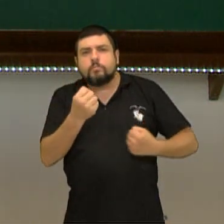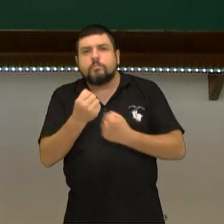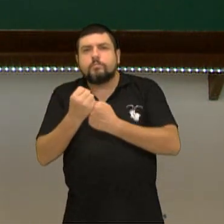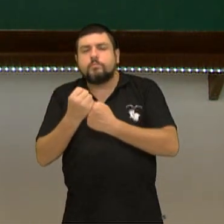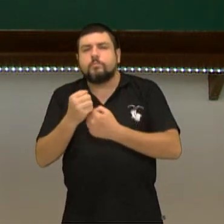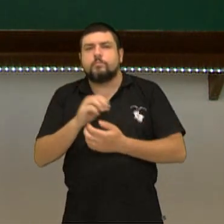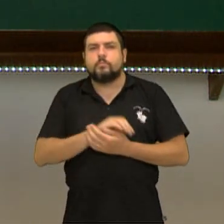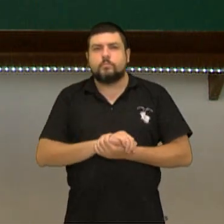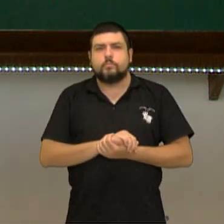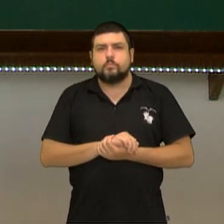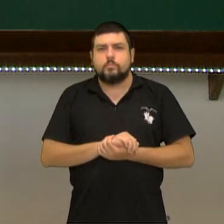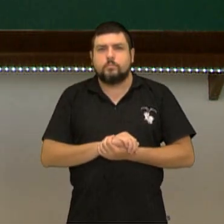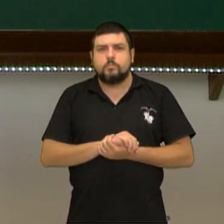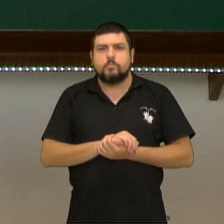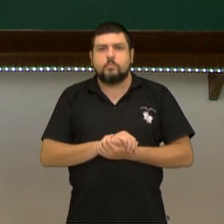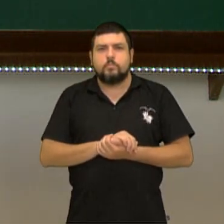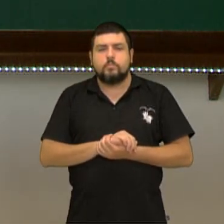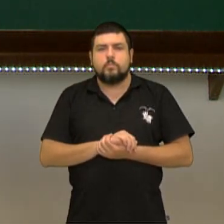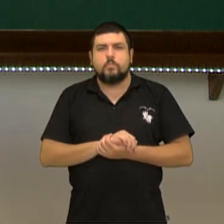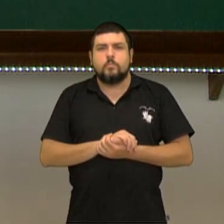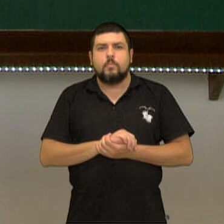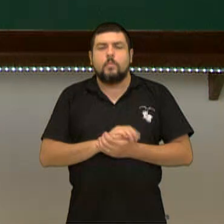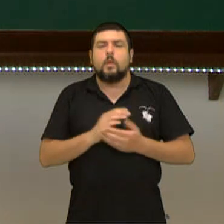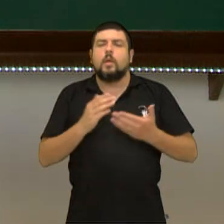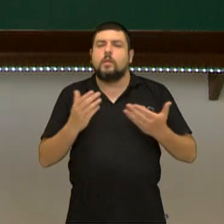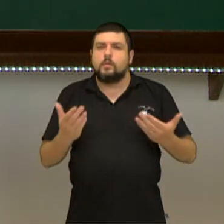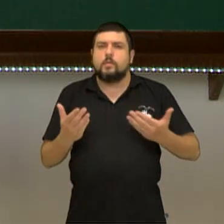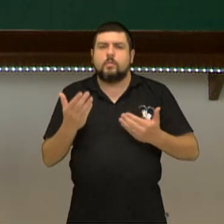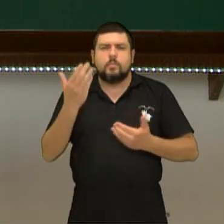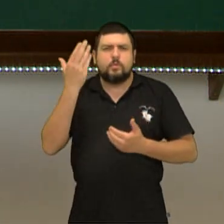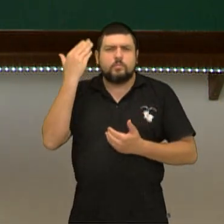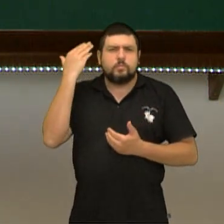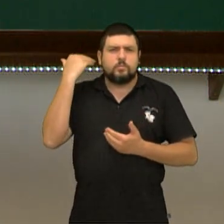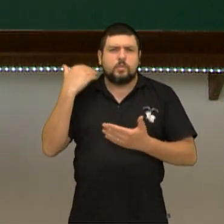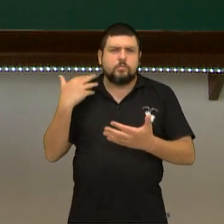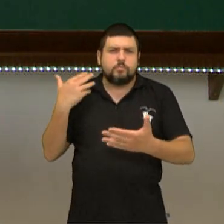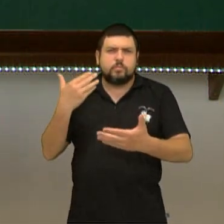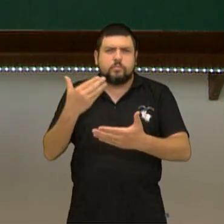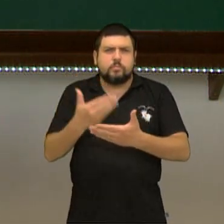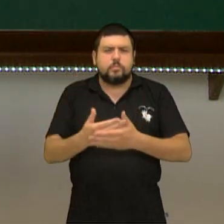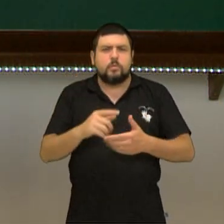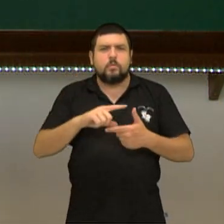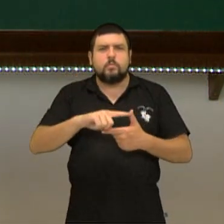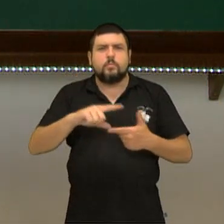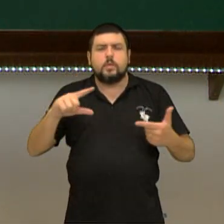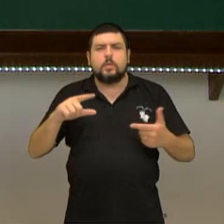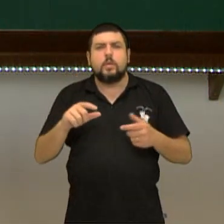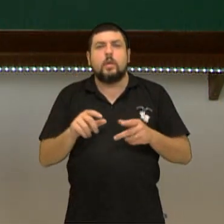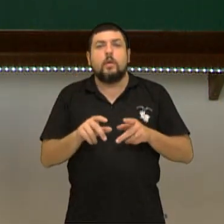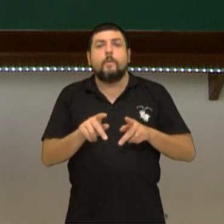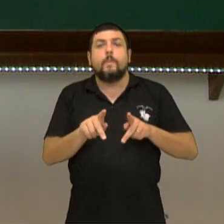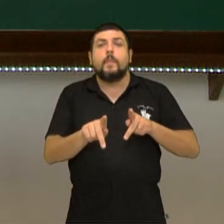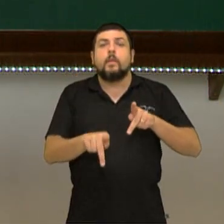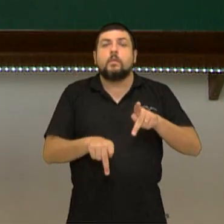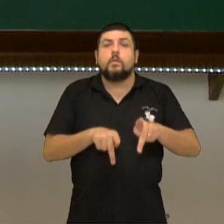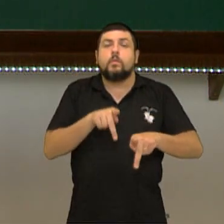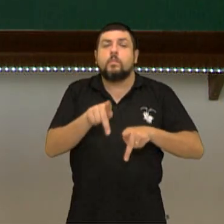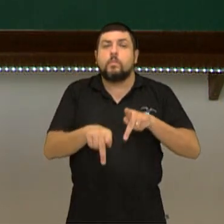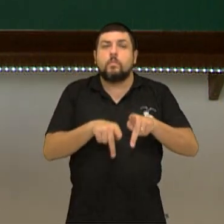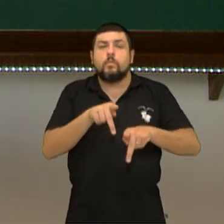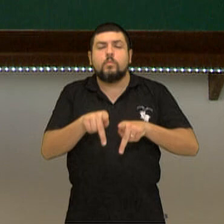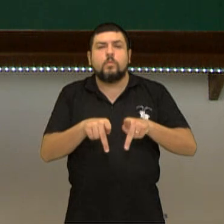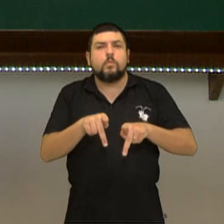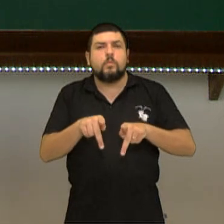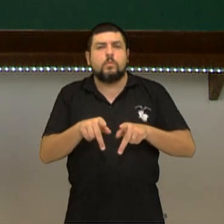da antiguidade à modernidade, as noções de povo se tornou mais democrática, porque a democracia hoje, na representação, né, na própria realidade do Brasil,